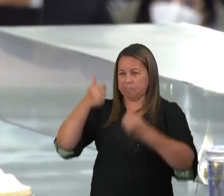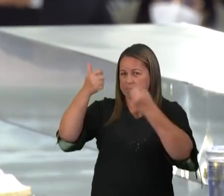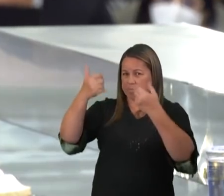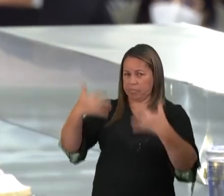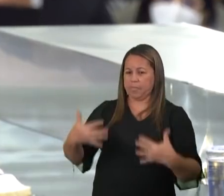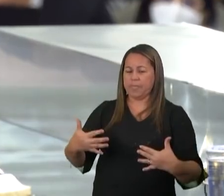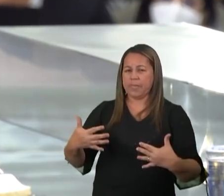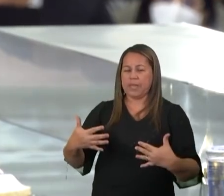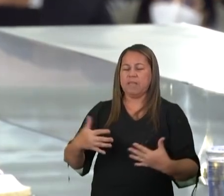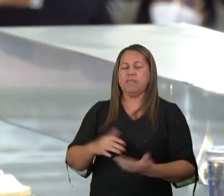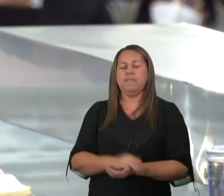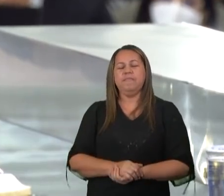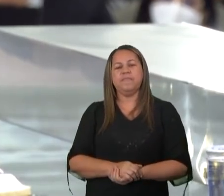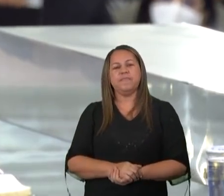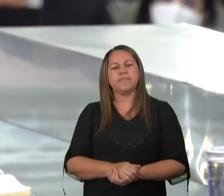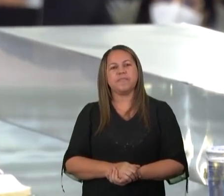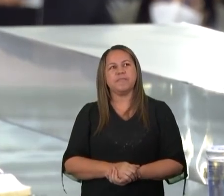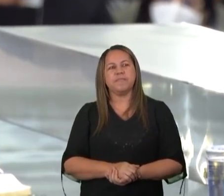porque andamos